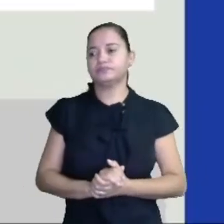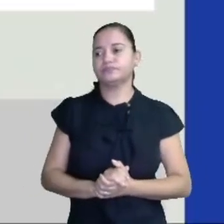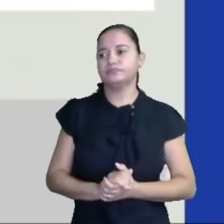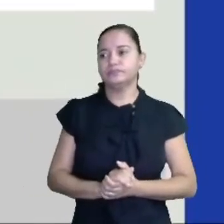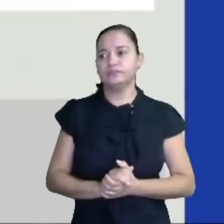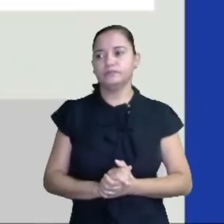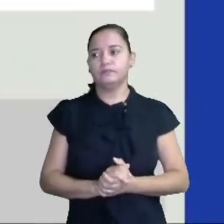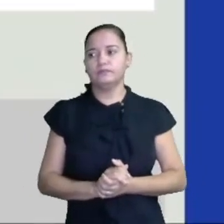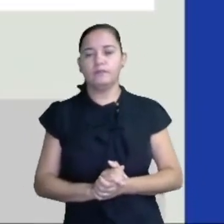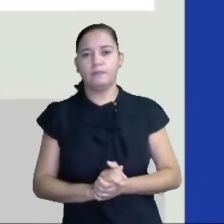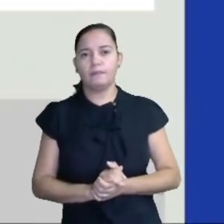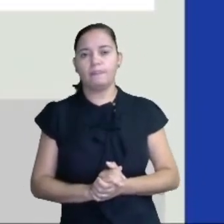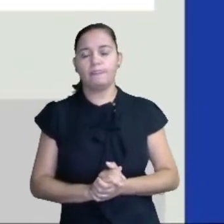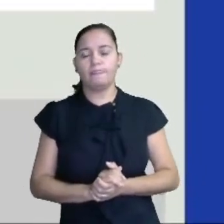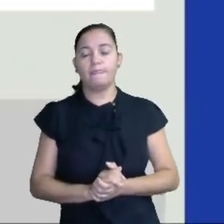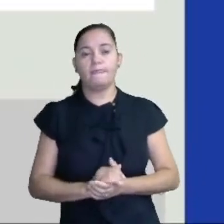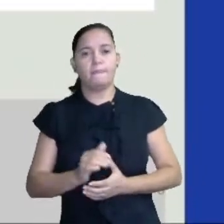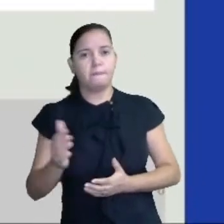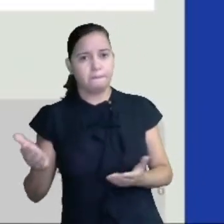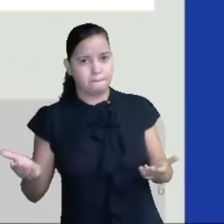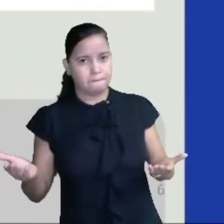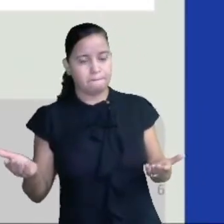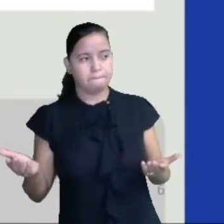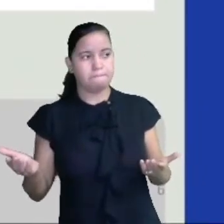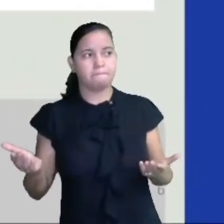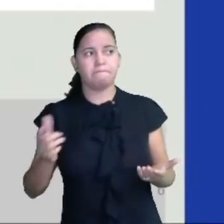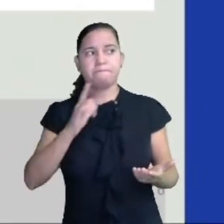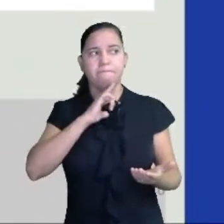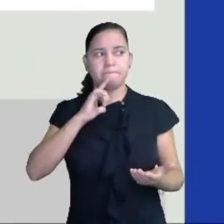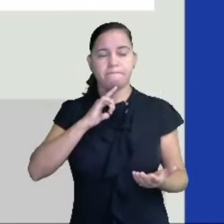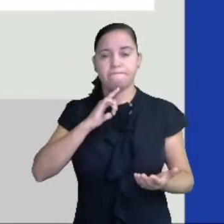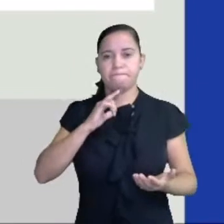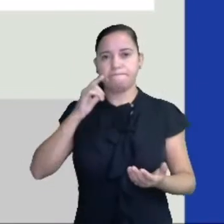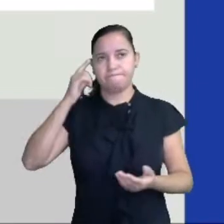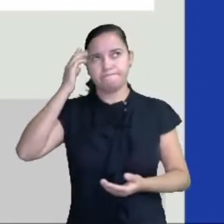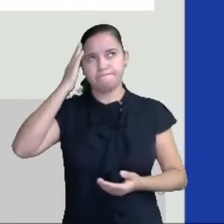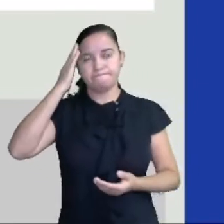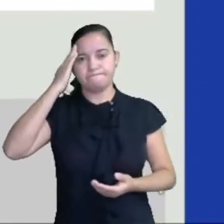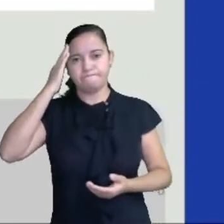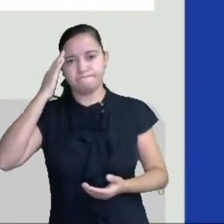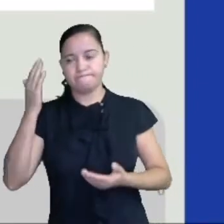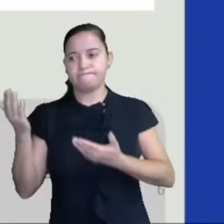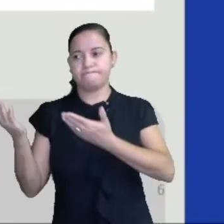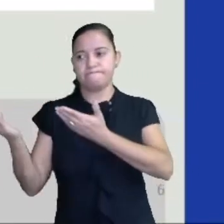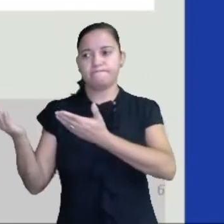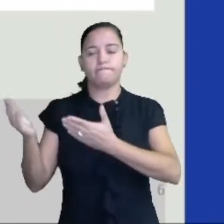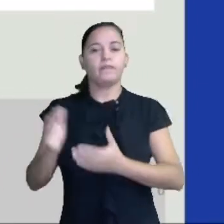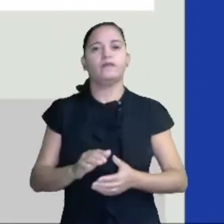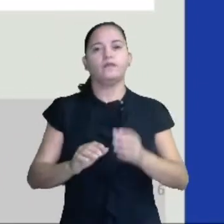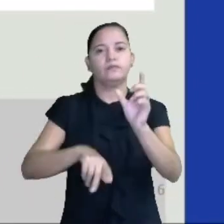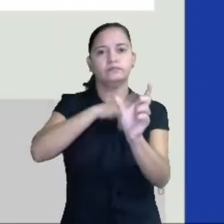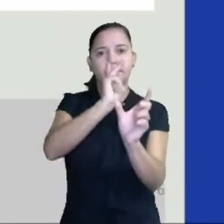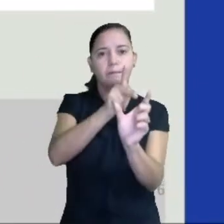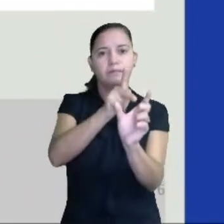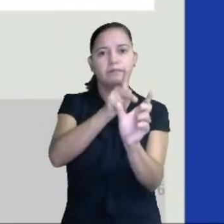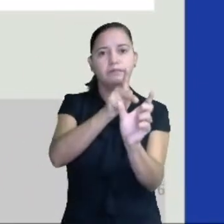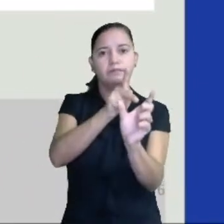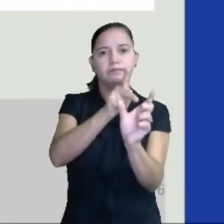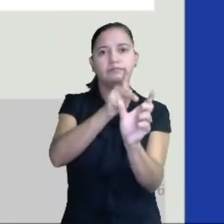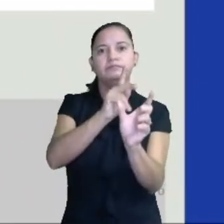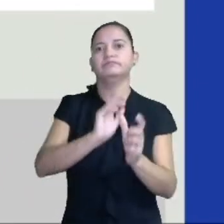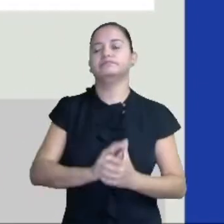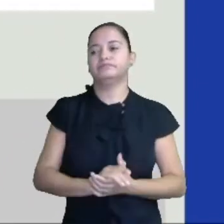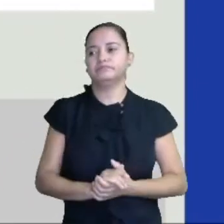vamos trabalhar, né, de forma metódica os prefixos. Vamos